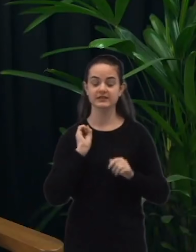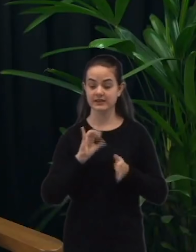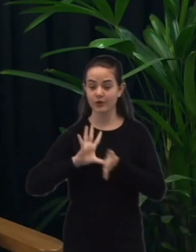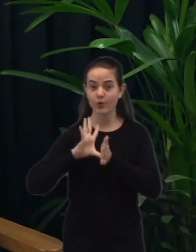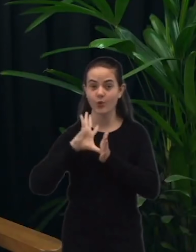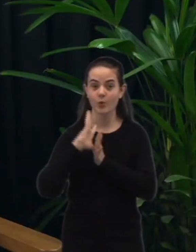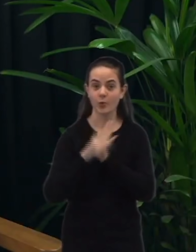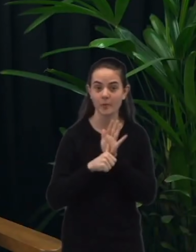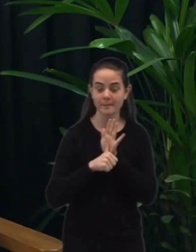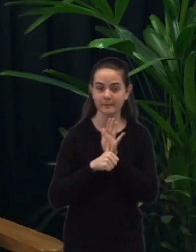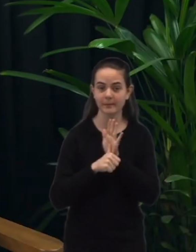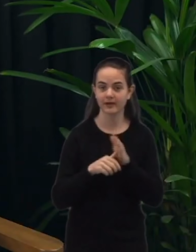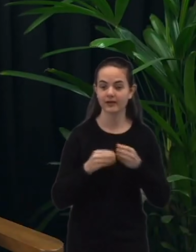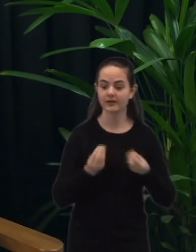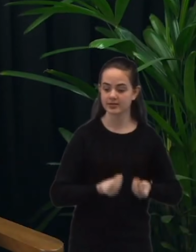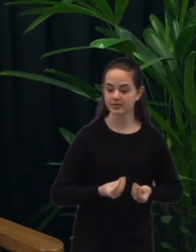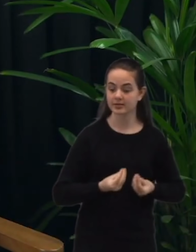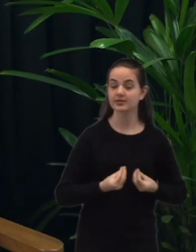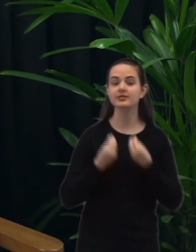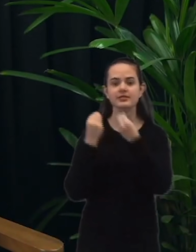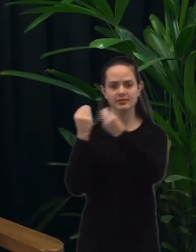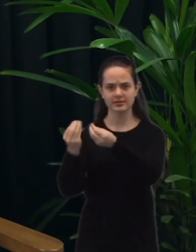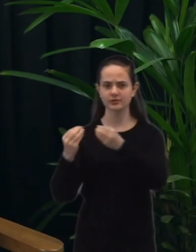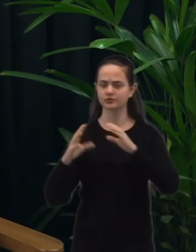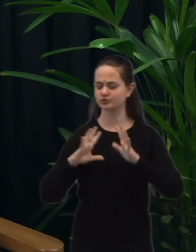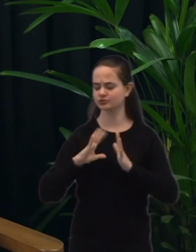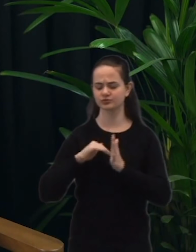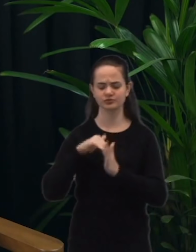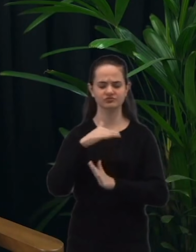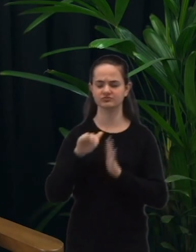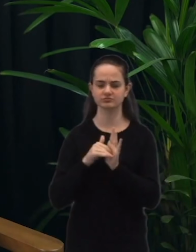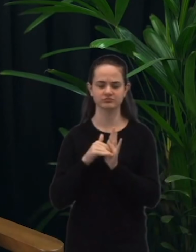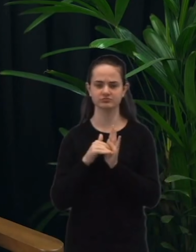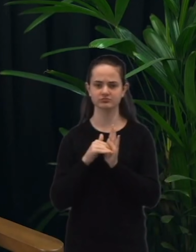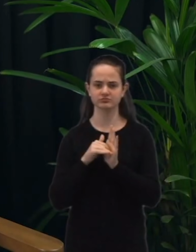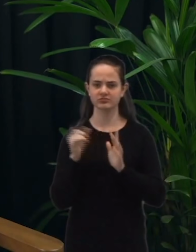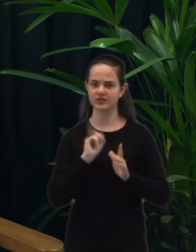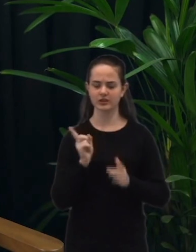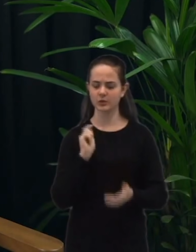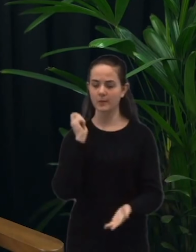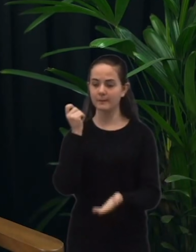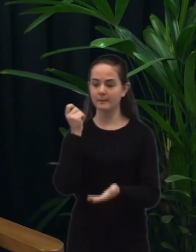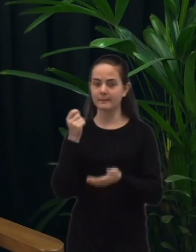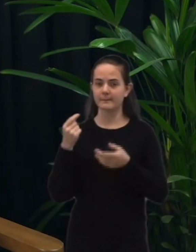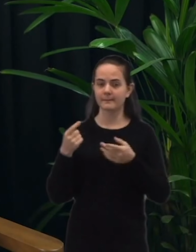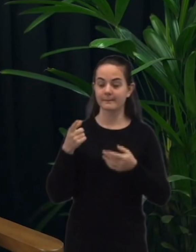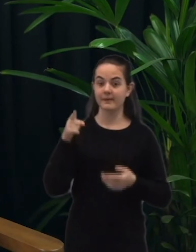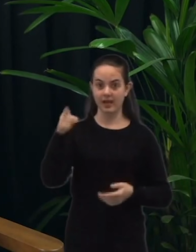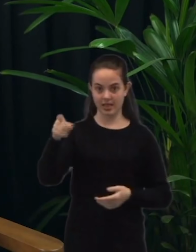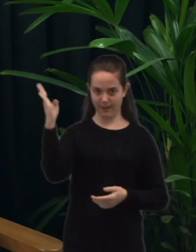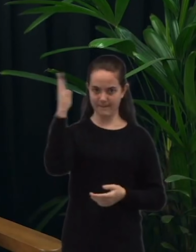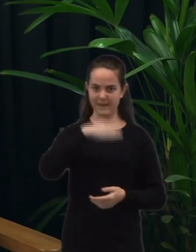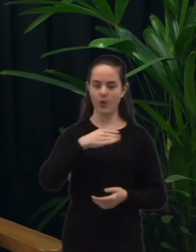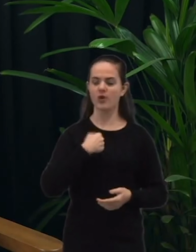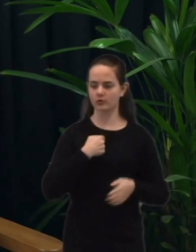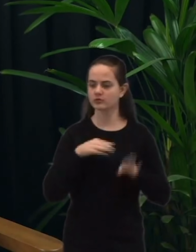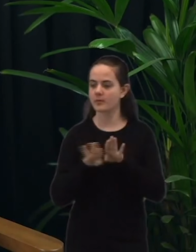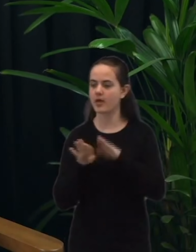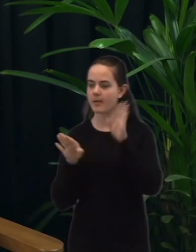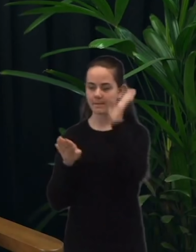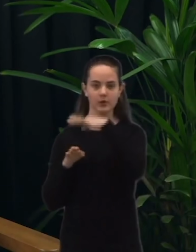E se alguém lhe roubar a túnica, dê também a capa. Jamais pague o mal com o mal. Uma